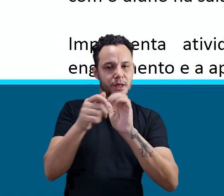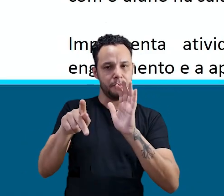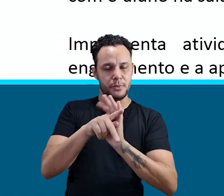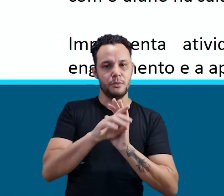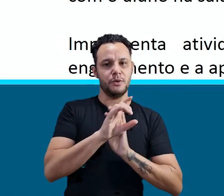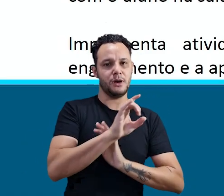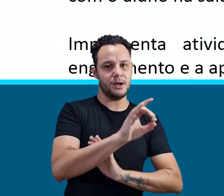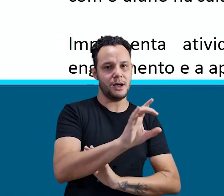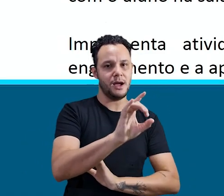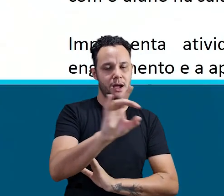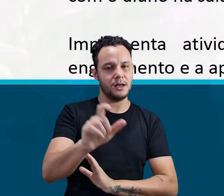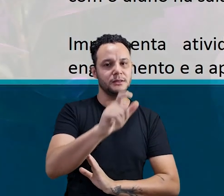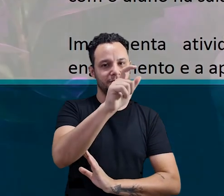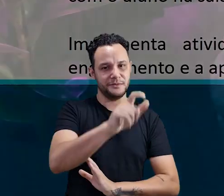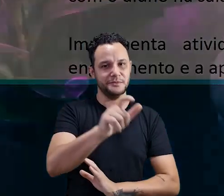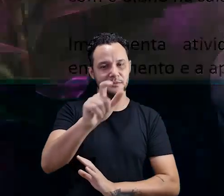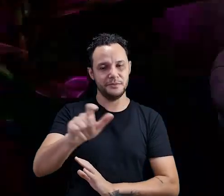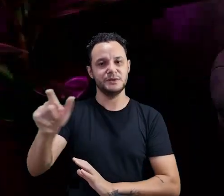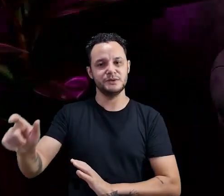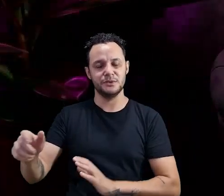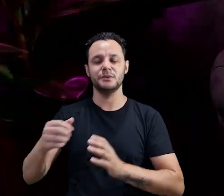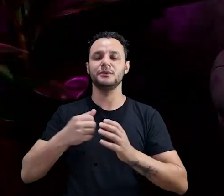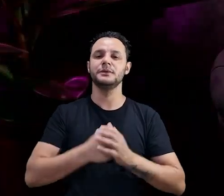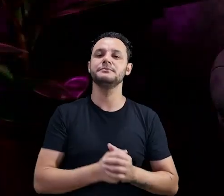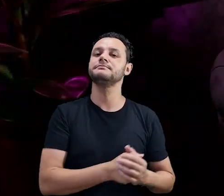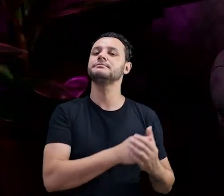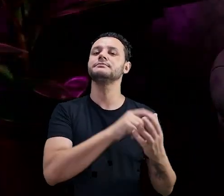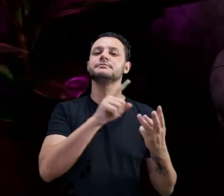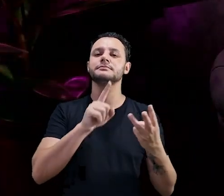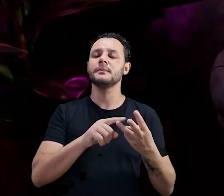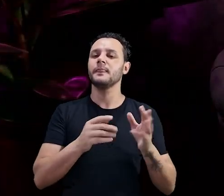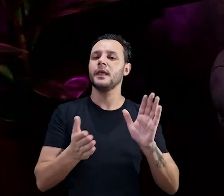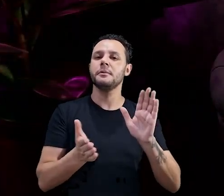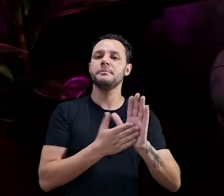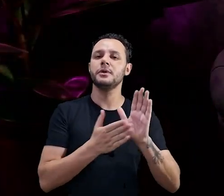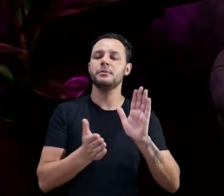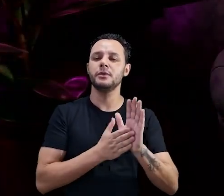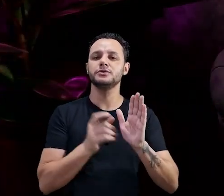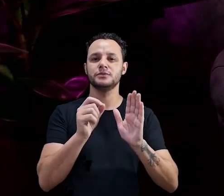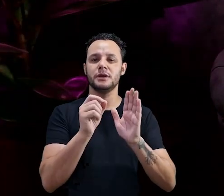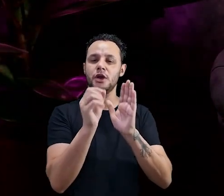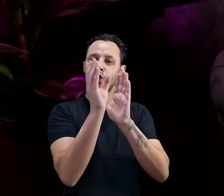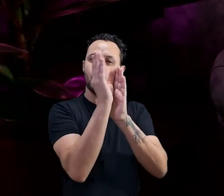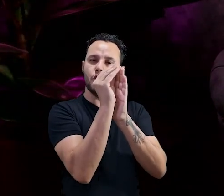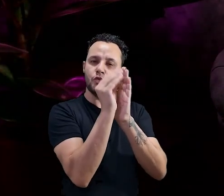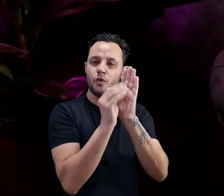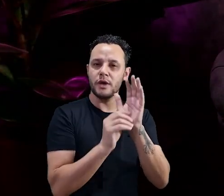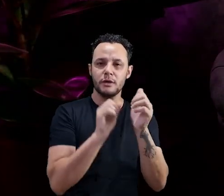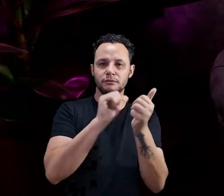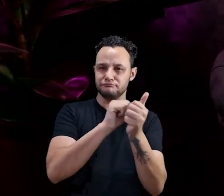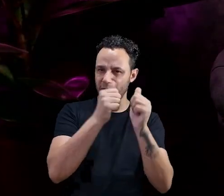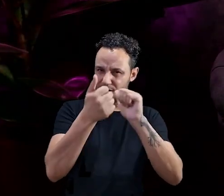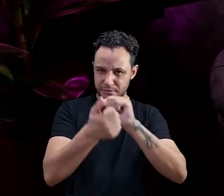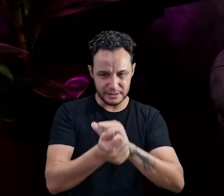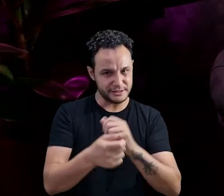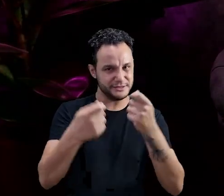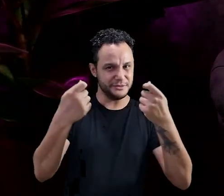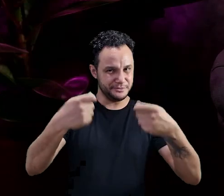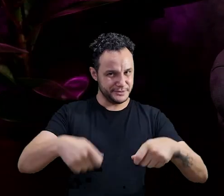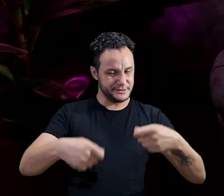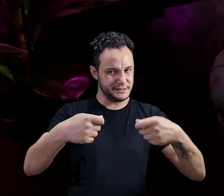aquele adolescente. Ele propõe as adaptações curriculares e materiais acessíveis, então ele